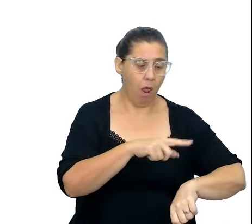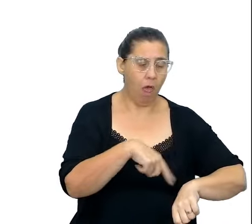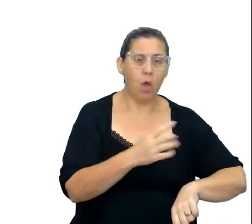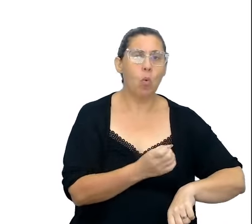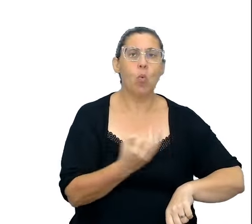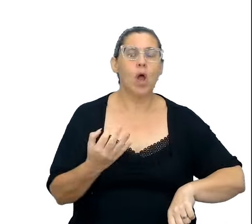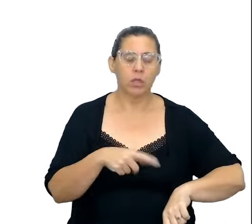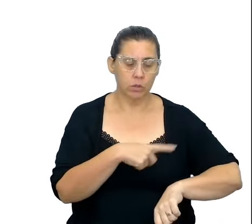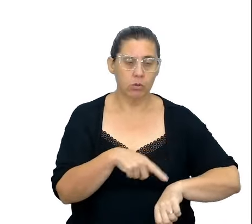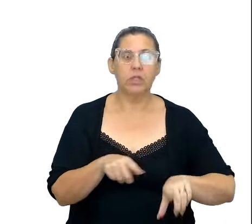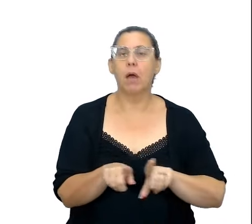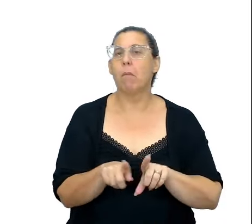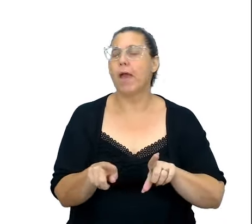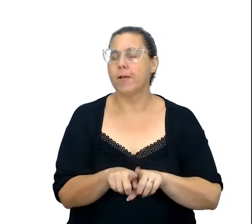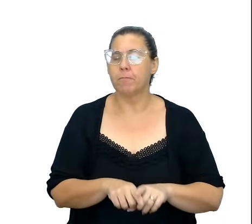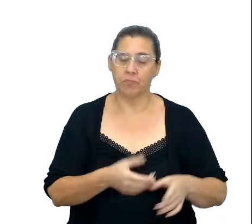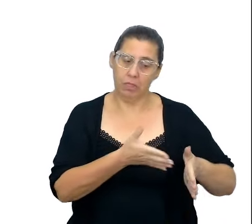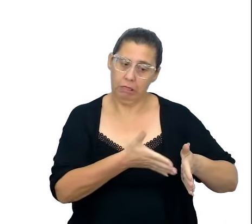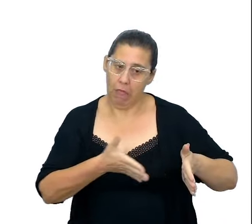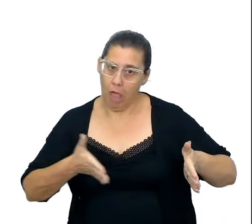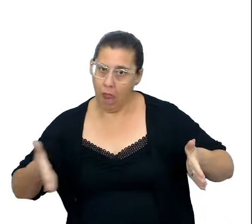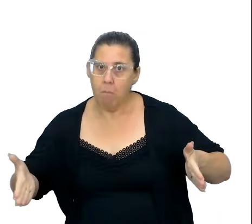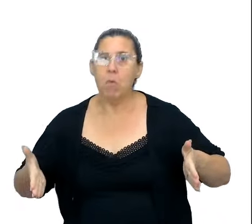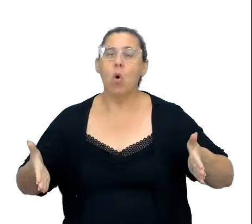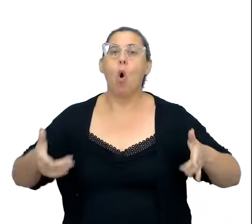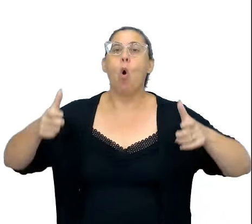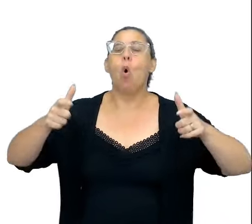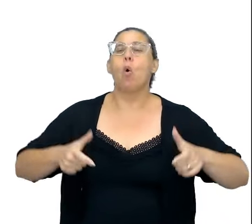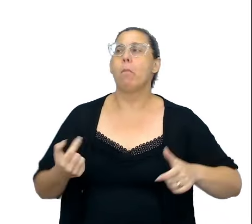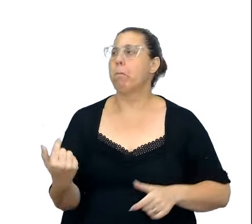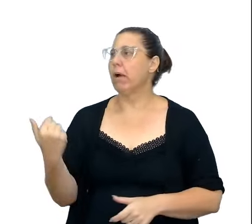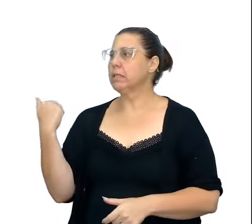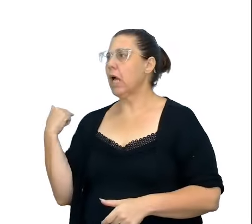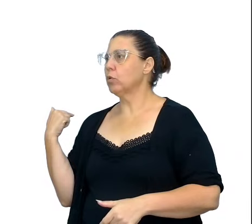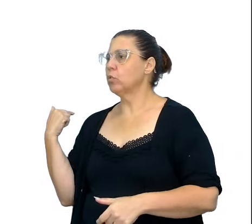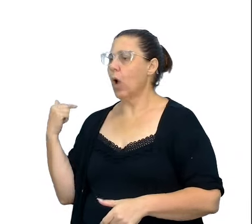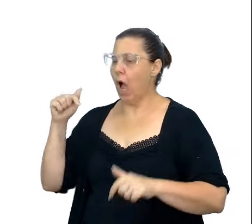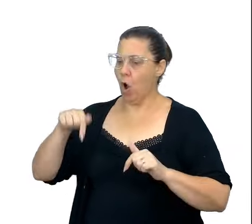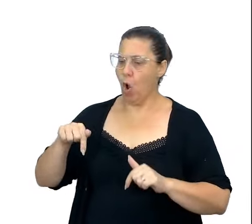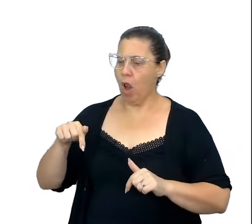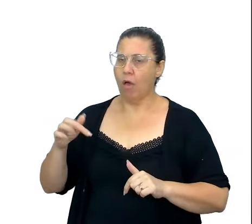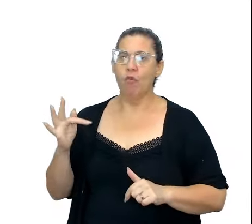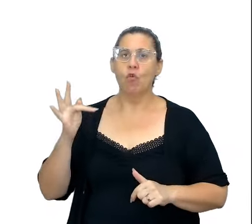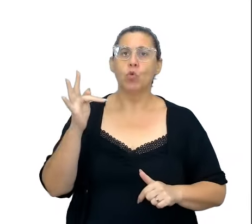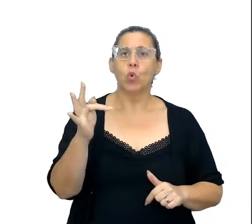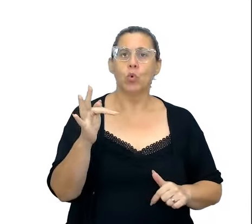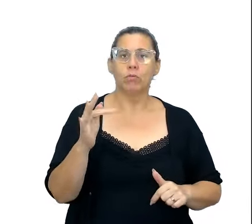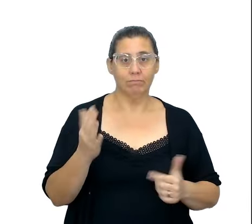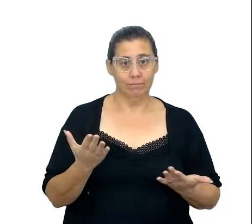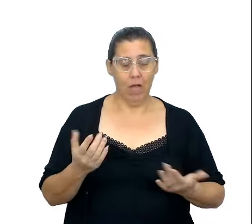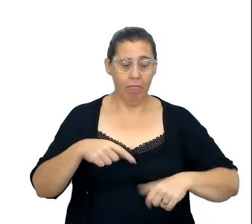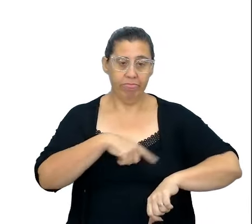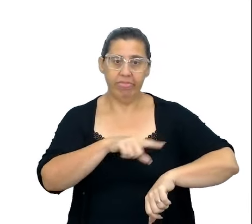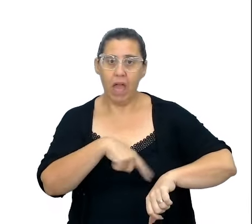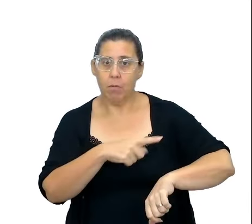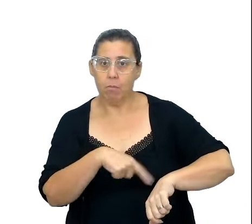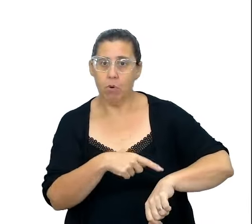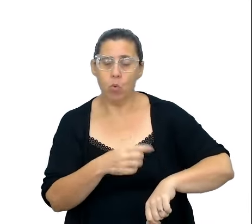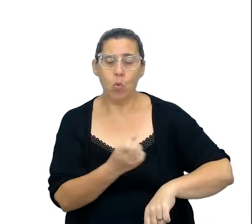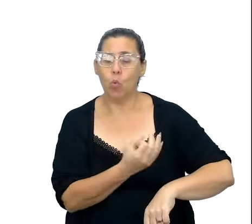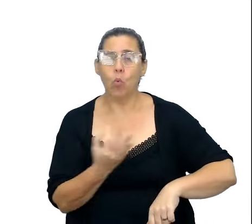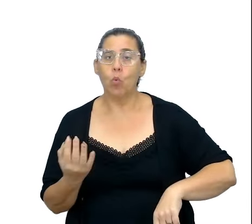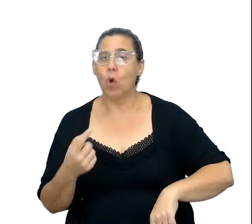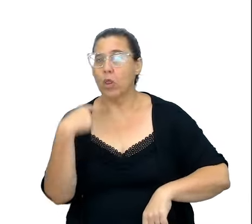importantíssimo para ele pensar nessa estrutura da construção do seu texto, né? Porque ele precisa pensar como as coisas vão